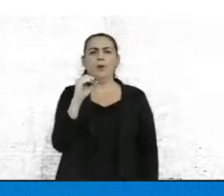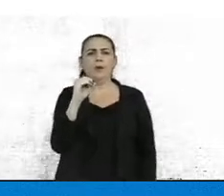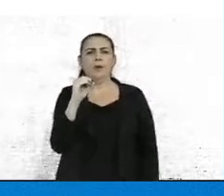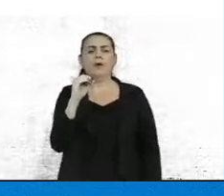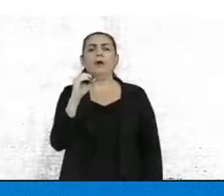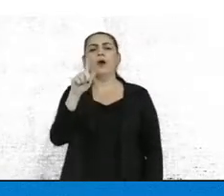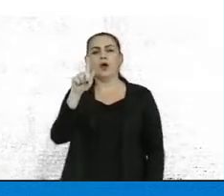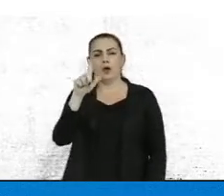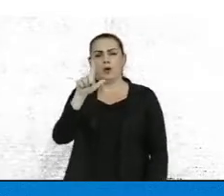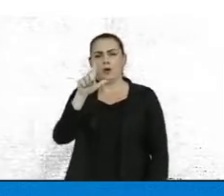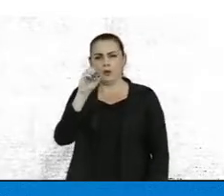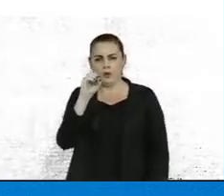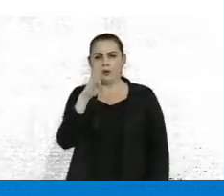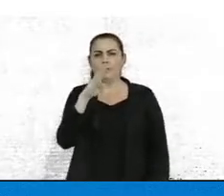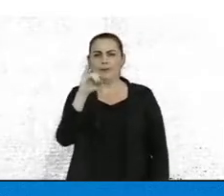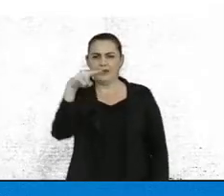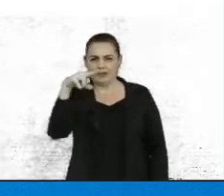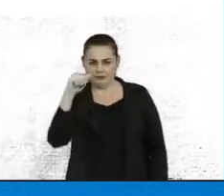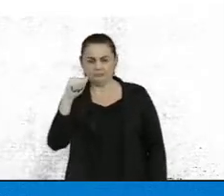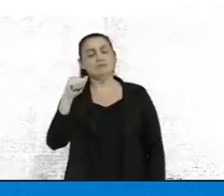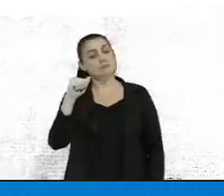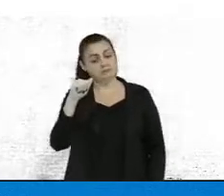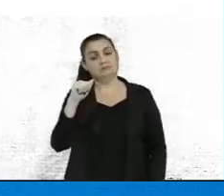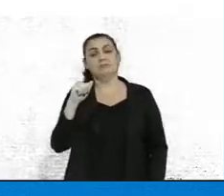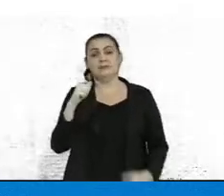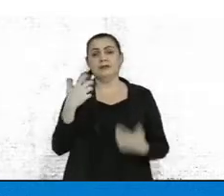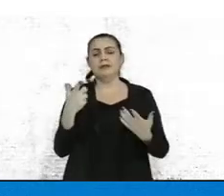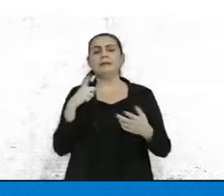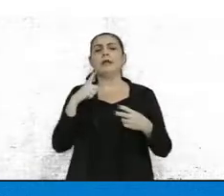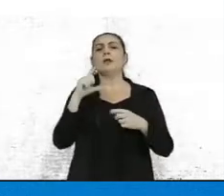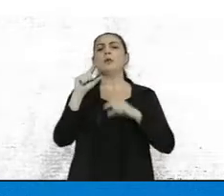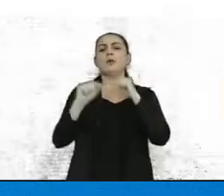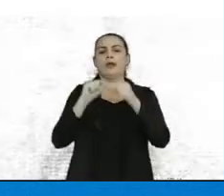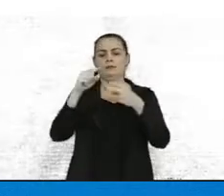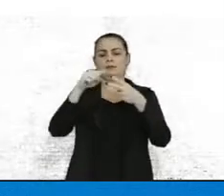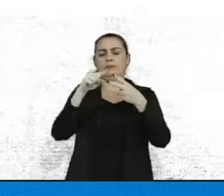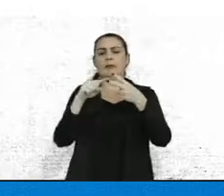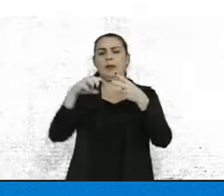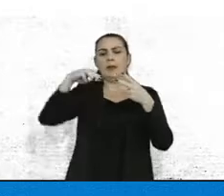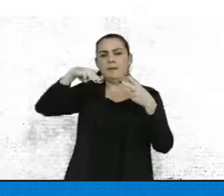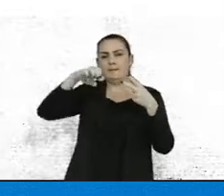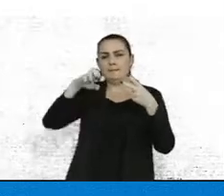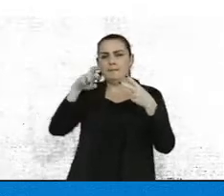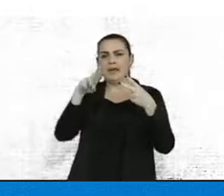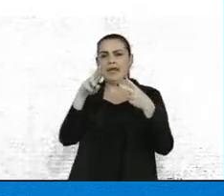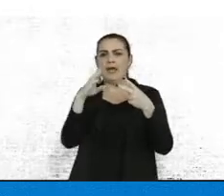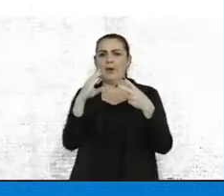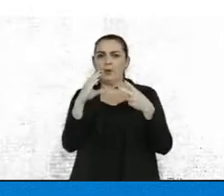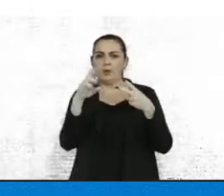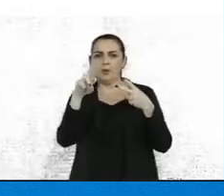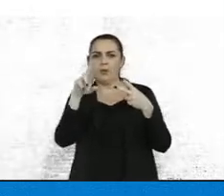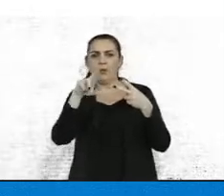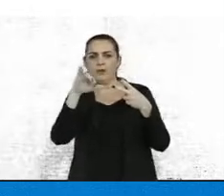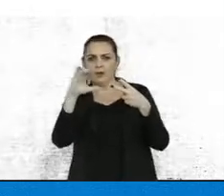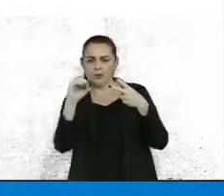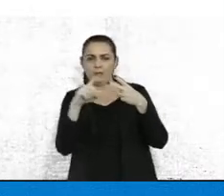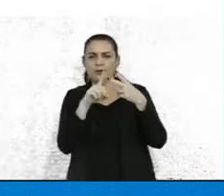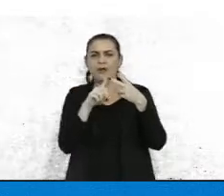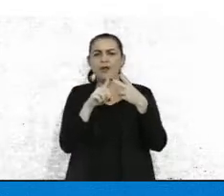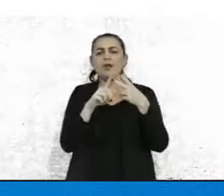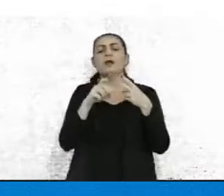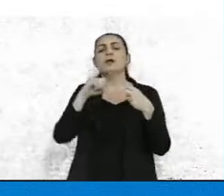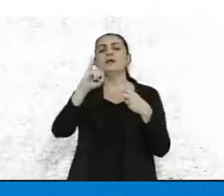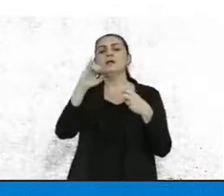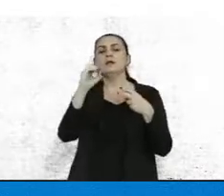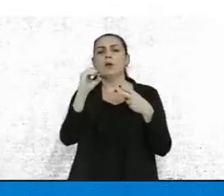2 bandidos, o mercúrio e o iodo. Ai, doutor, mas que mercúrio? Como assim? Né? Eu não como mercúrio,